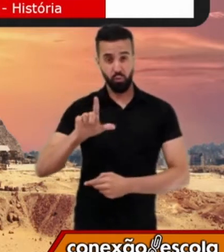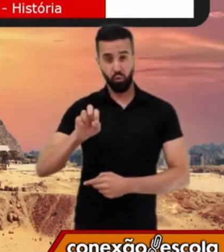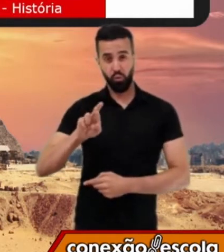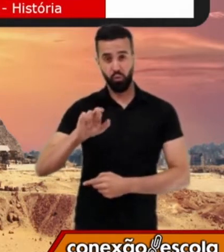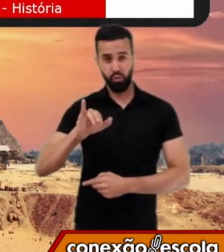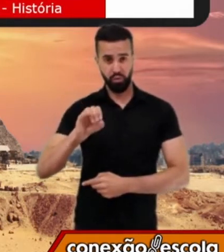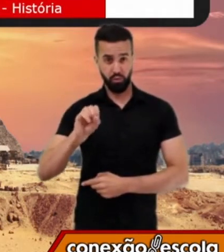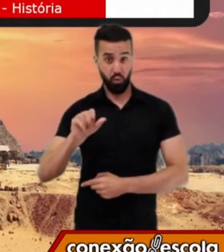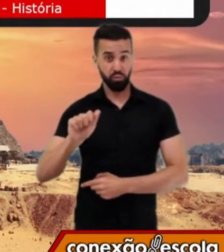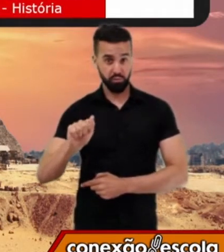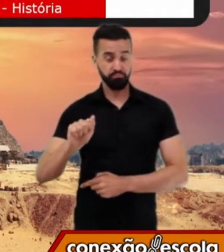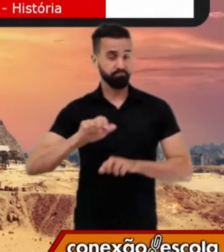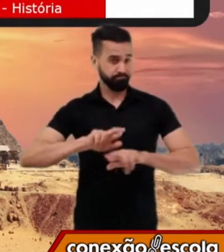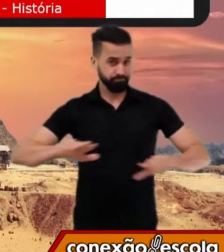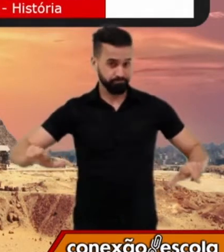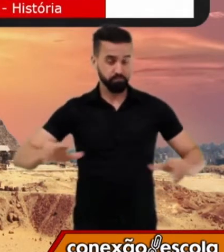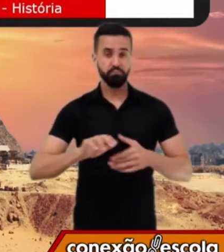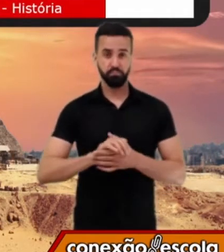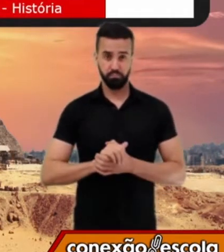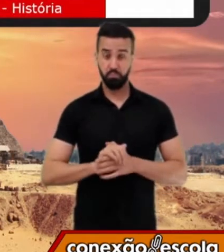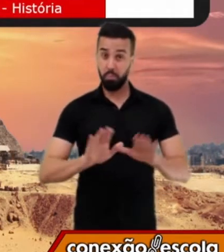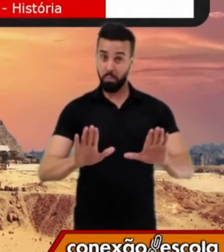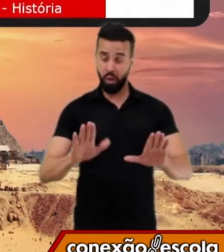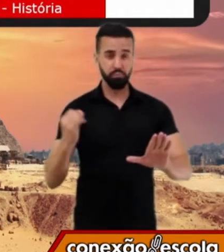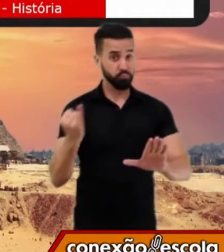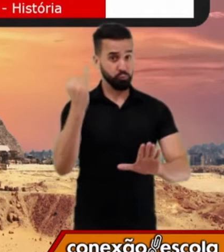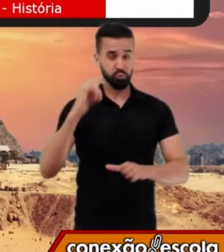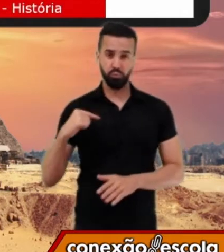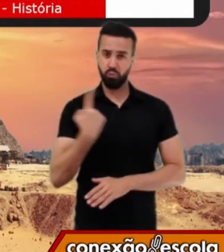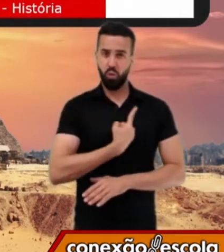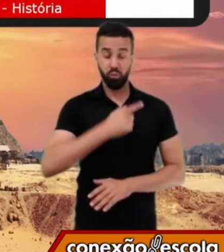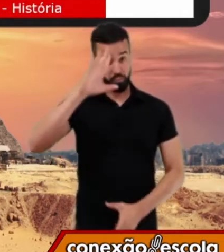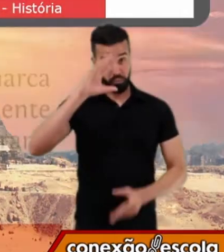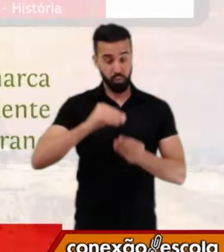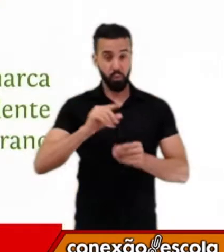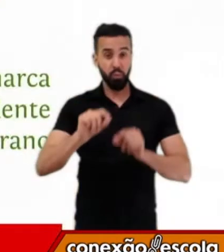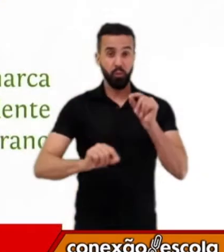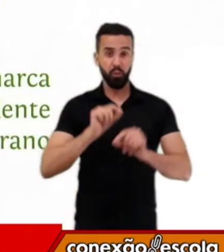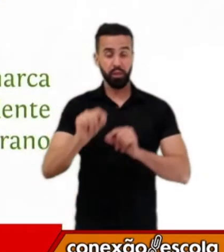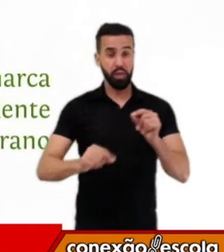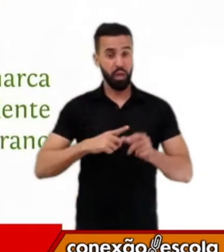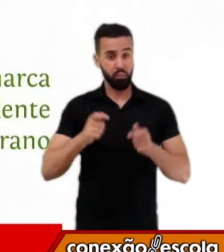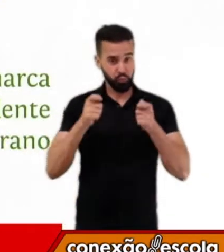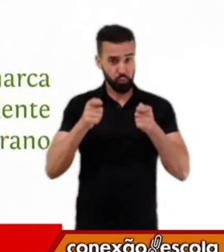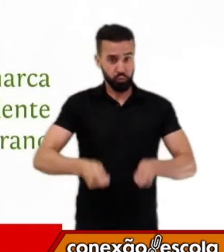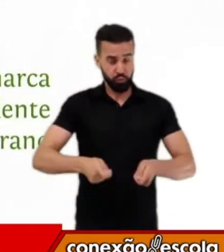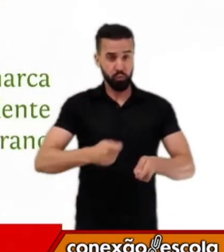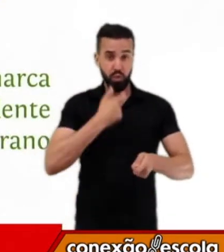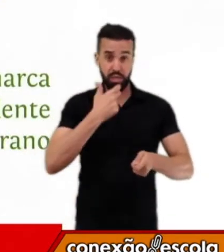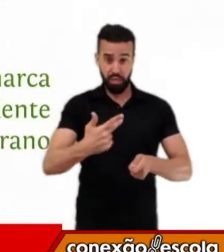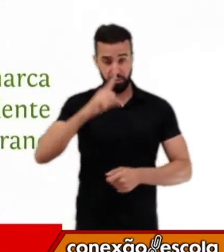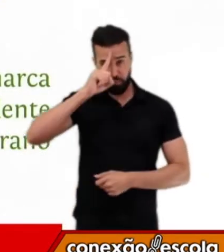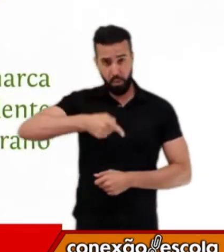dizer. Mas é muito importante que nós consigamos compreender o absolutismo inglês, que